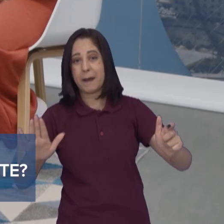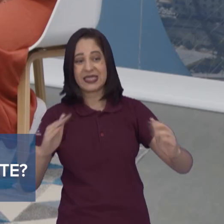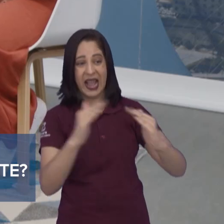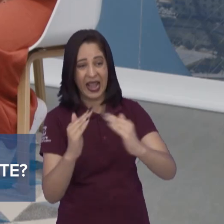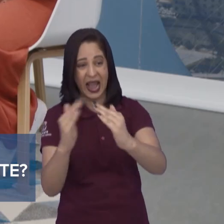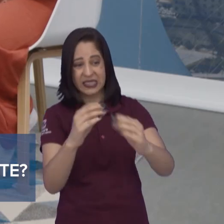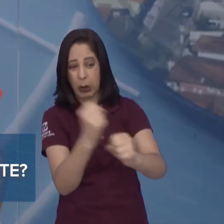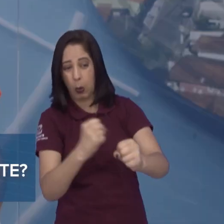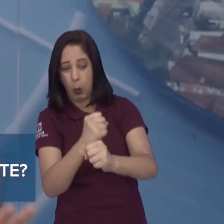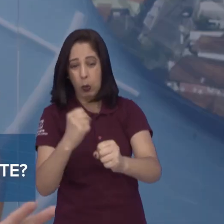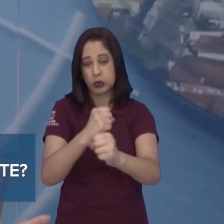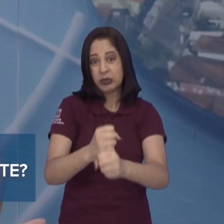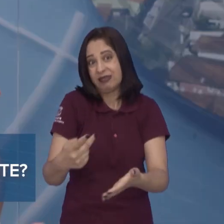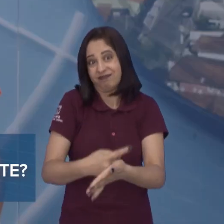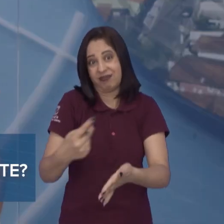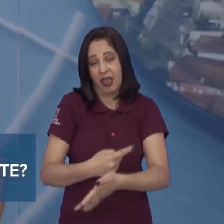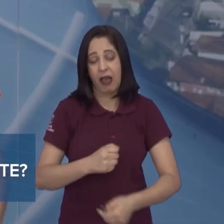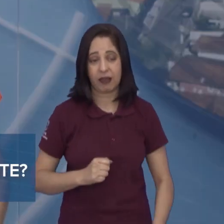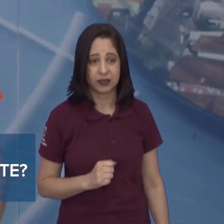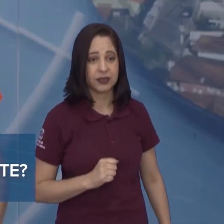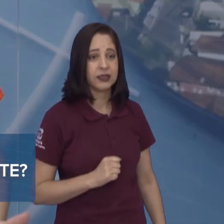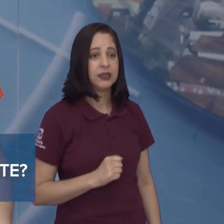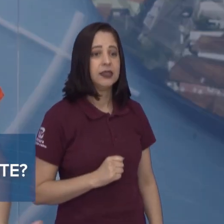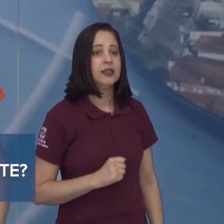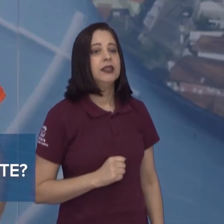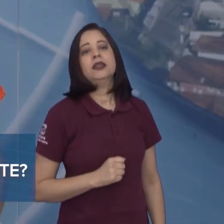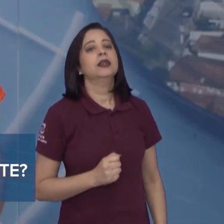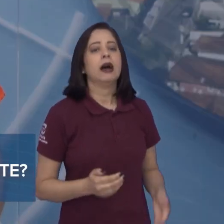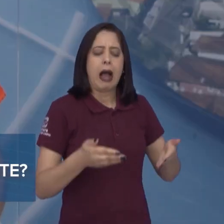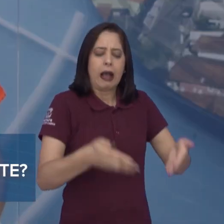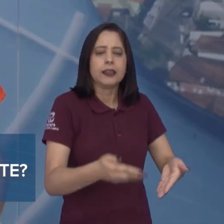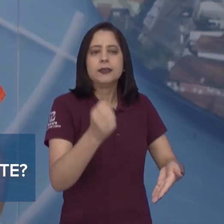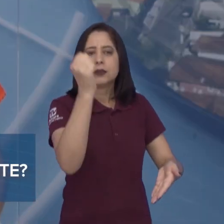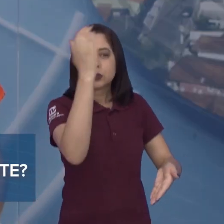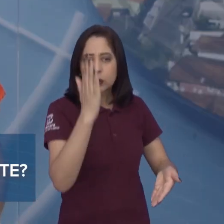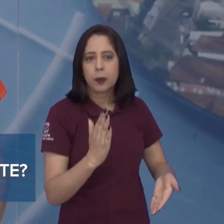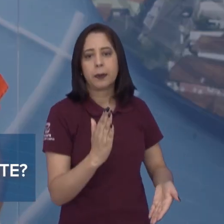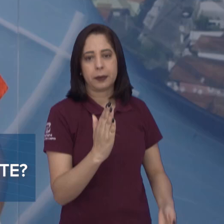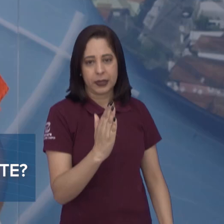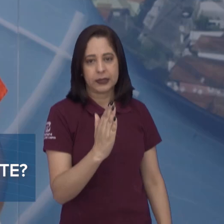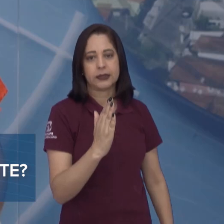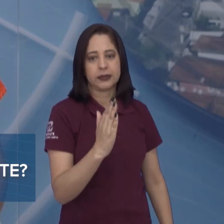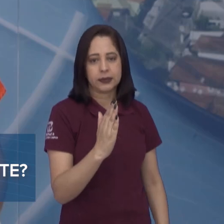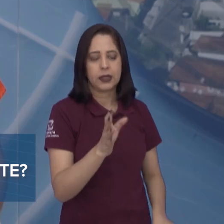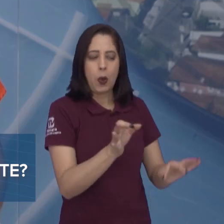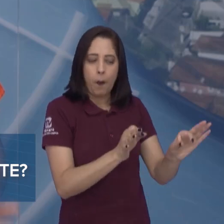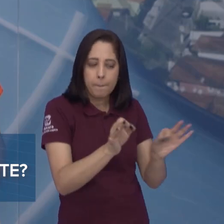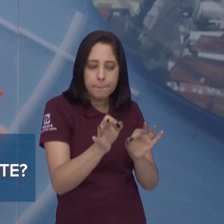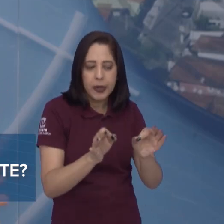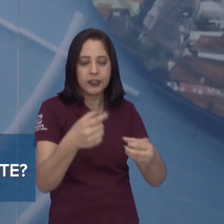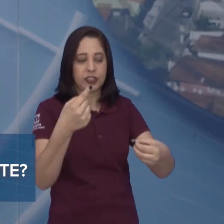você traria aqui no Brasil, né? Você comentou que infelizmente na prática é uma utopia, alguns exemplos, né,